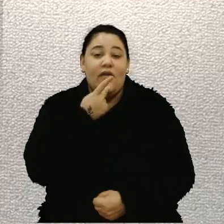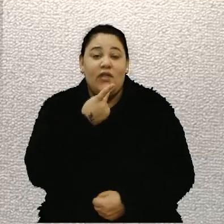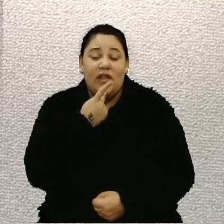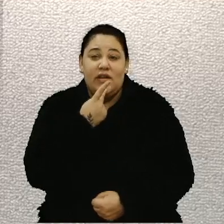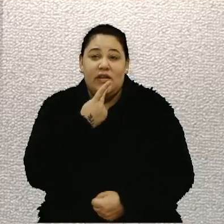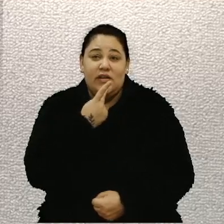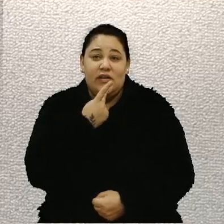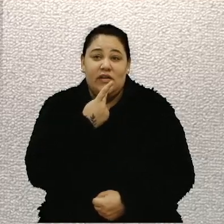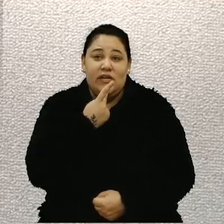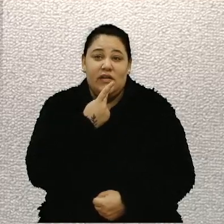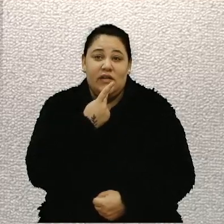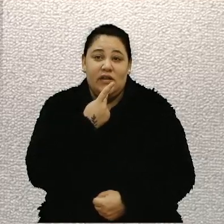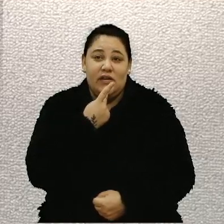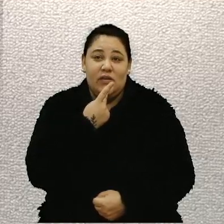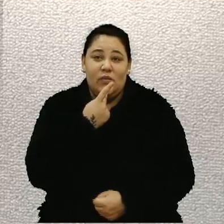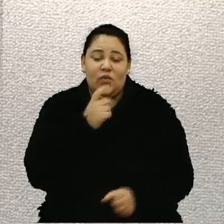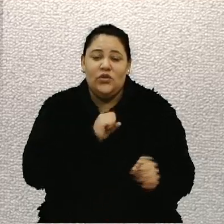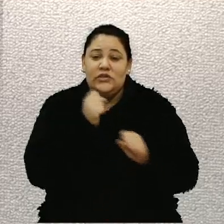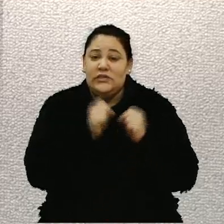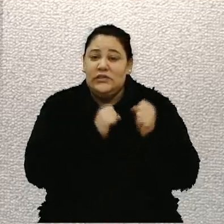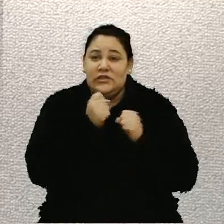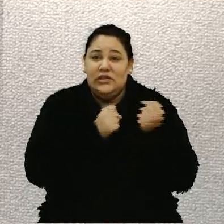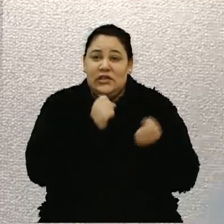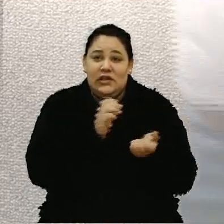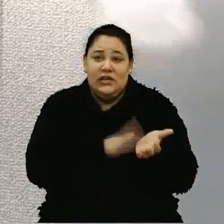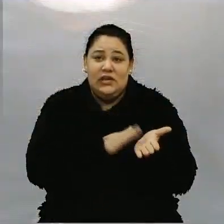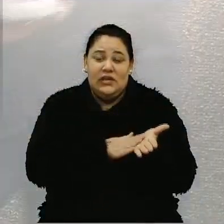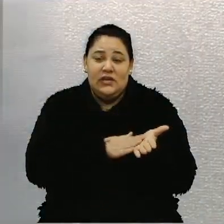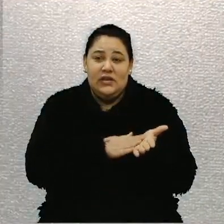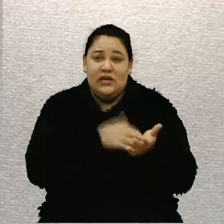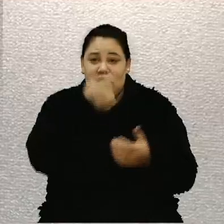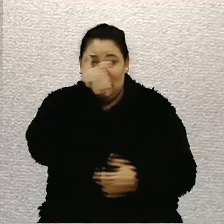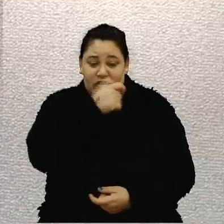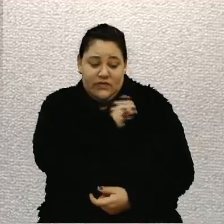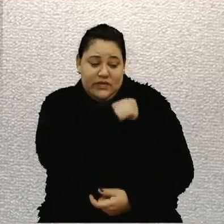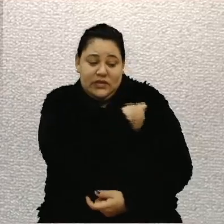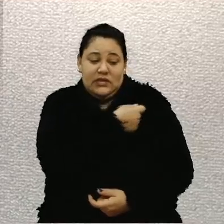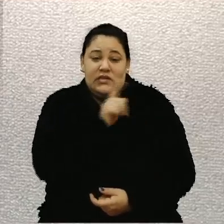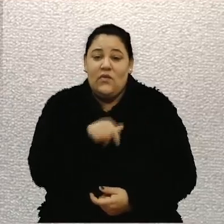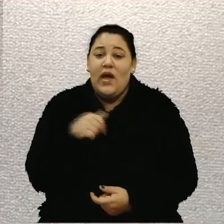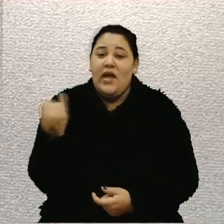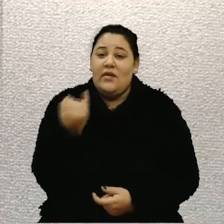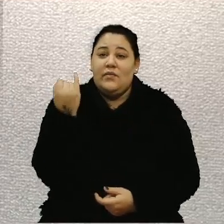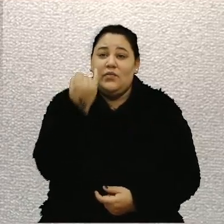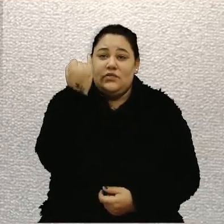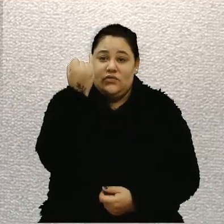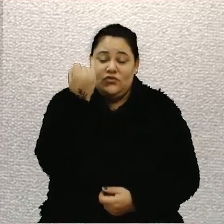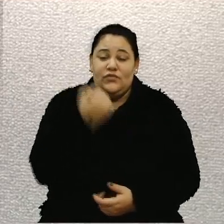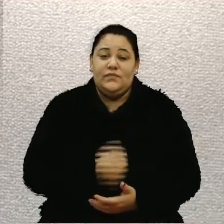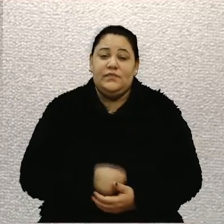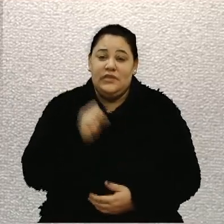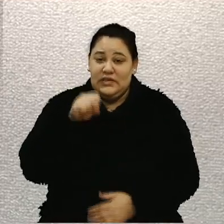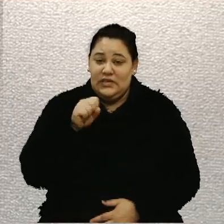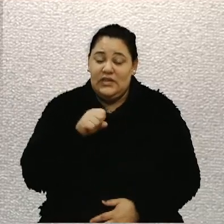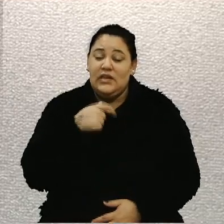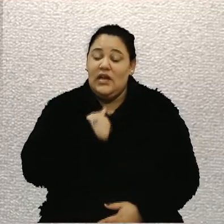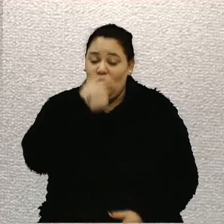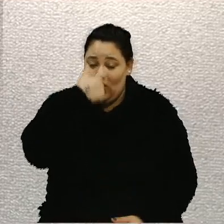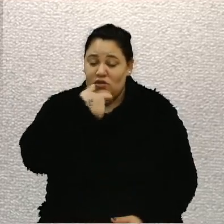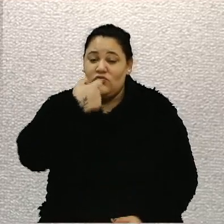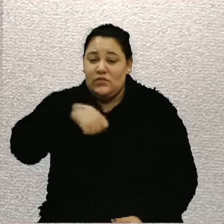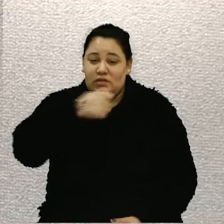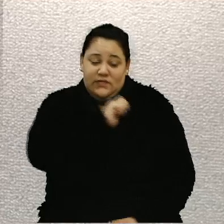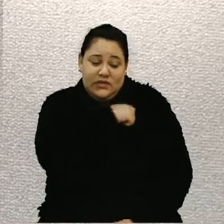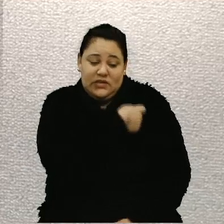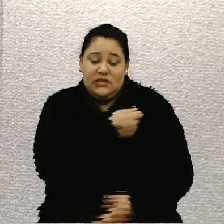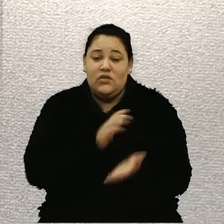na sua cobrança. Eu acho que a fiscalização é importante, a gente tem que fiscalizar e cobrar, só que